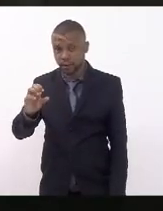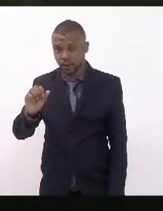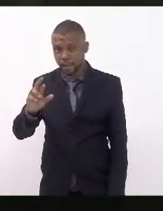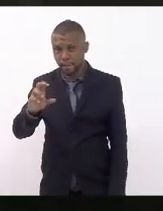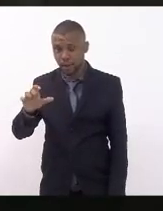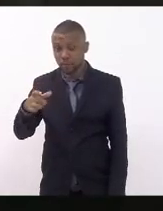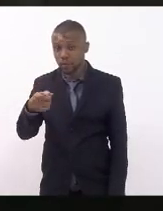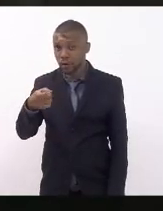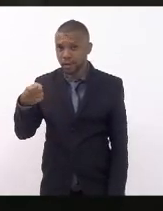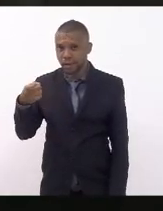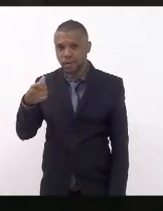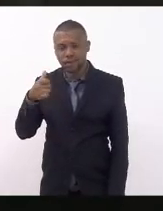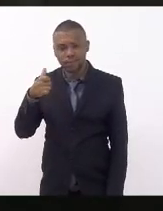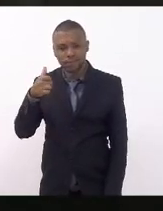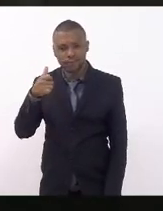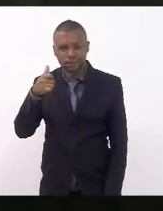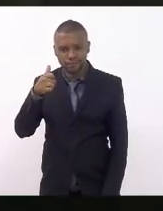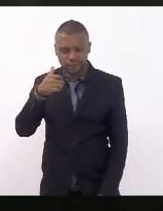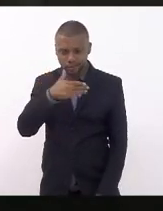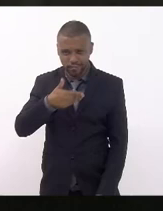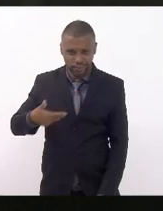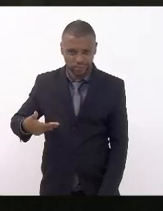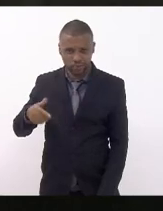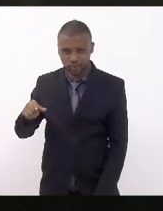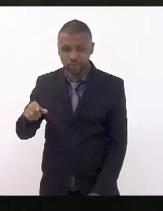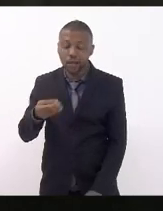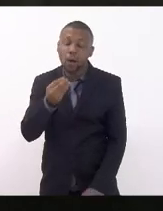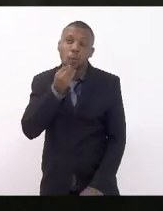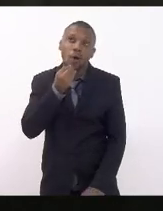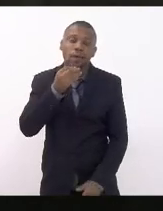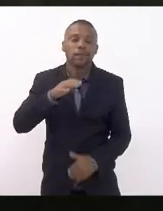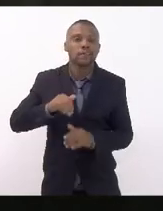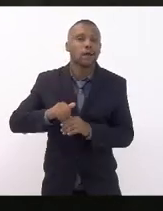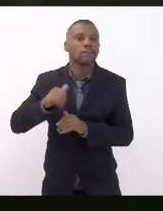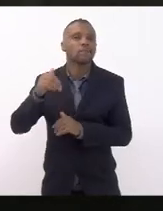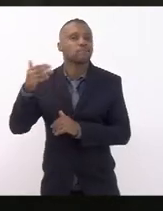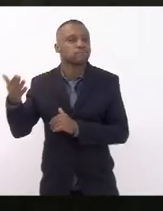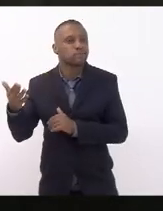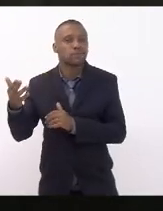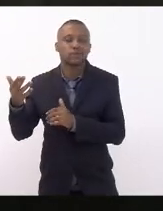poderiam hoje estar do lado de fora com seus filhos.